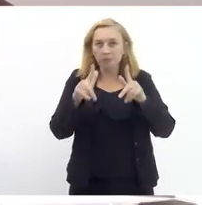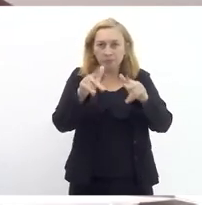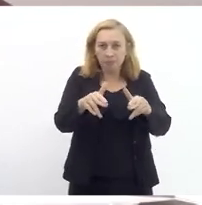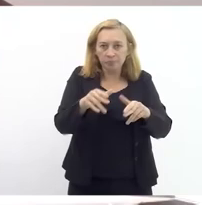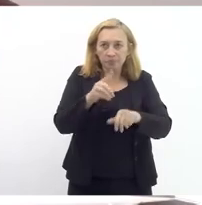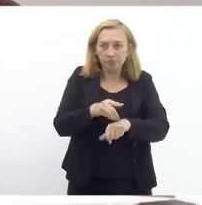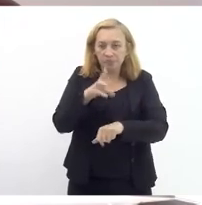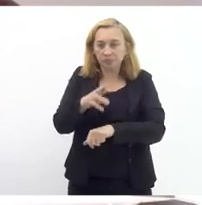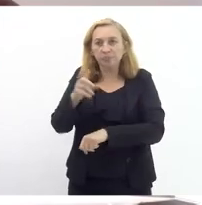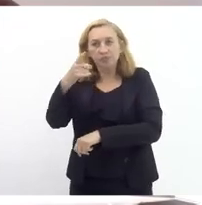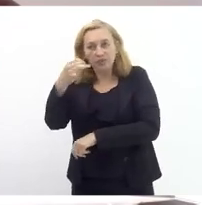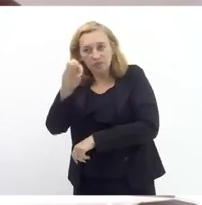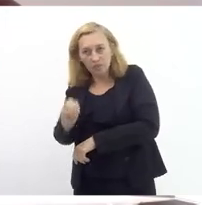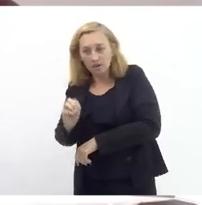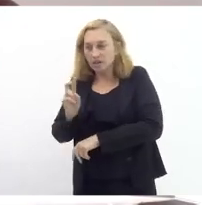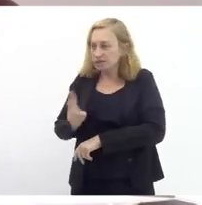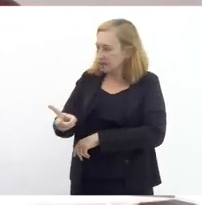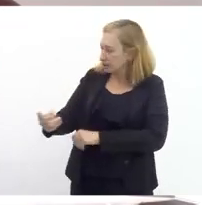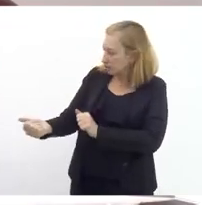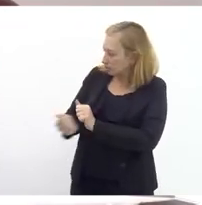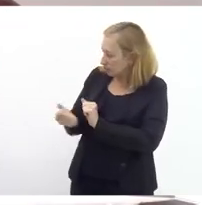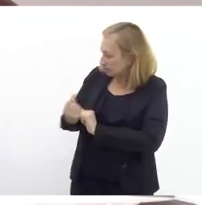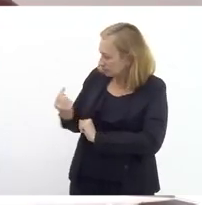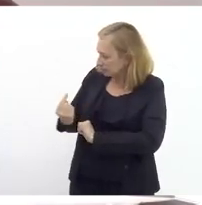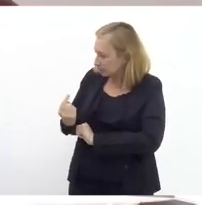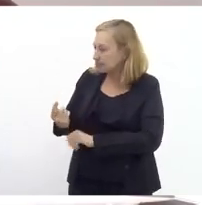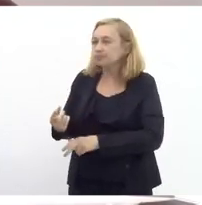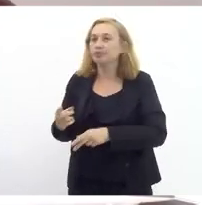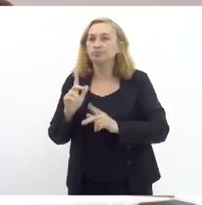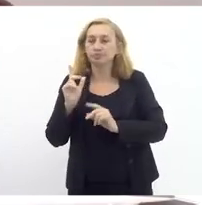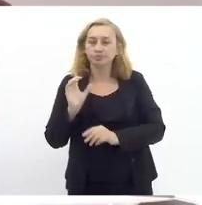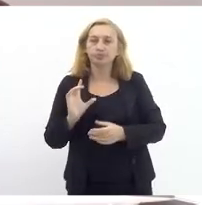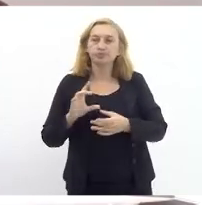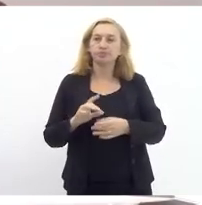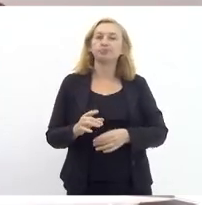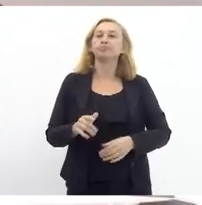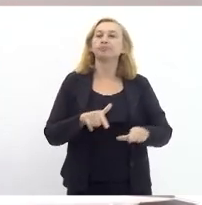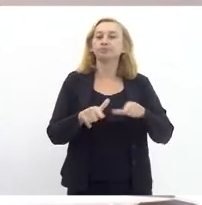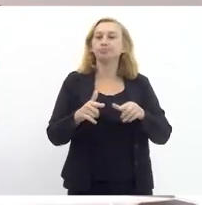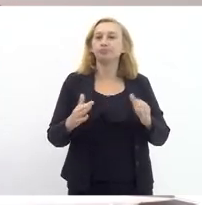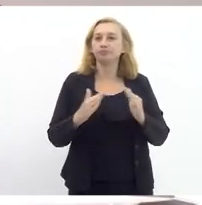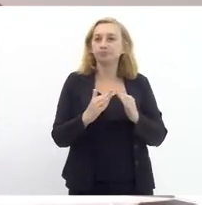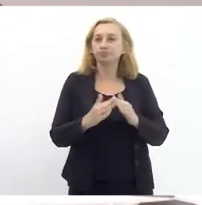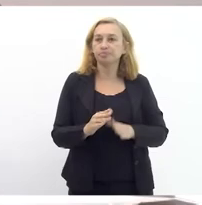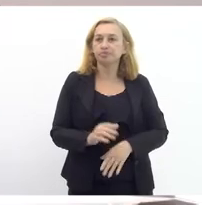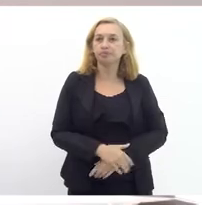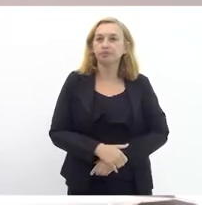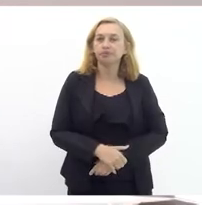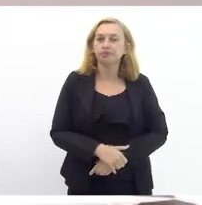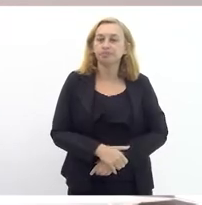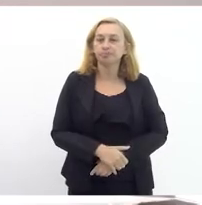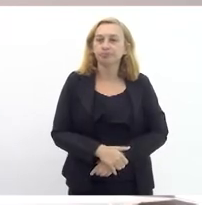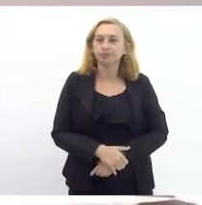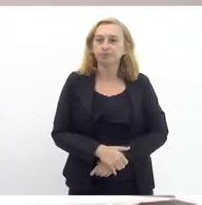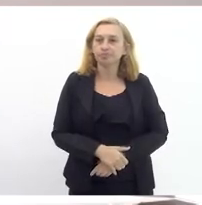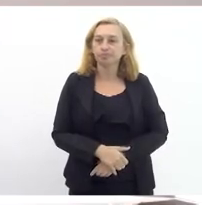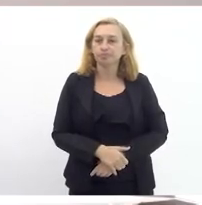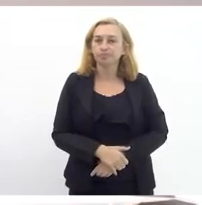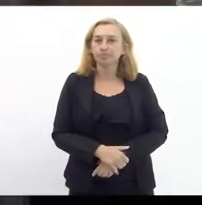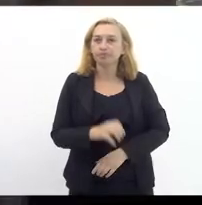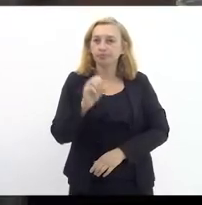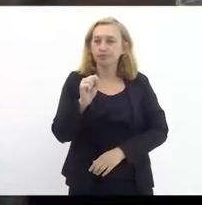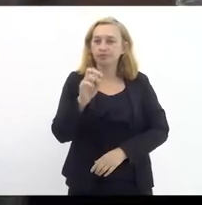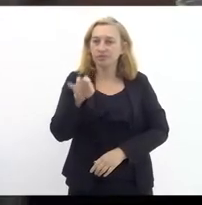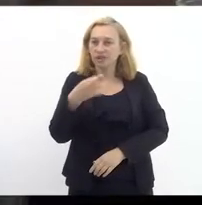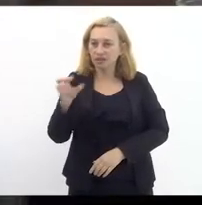doutor Eduardo fica sempre sentado aqui na minha primeira fileira, participar diretamente dos trabalhos da casa. Tá. São seis, são oito estações que